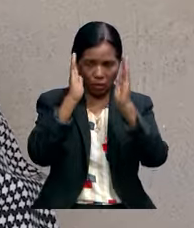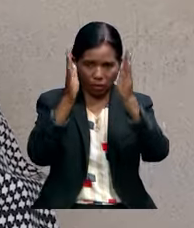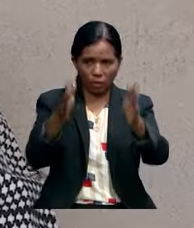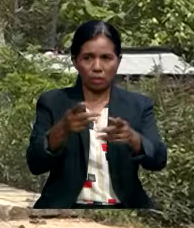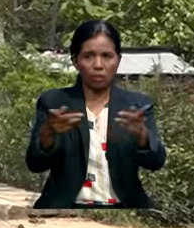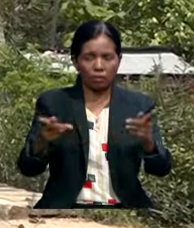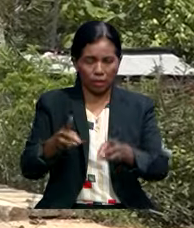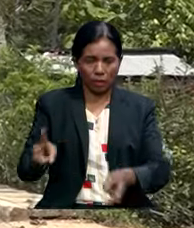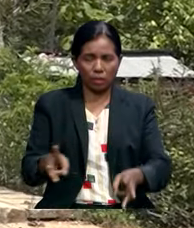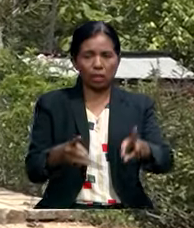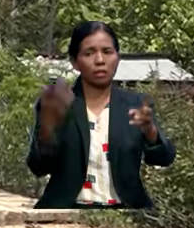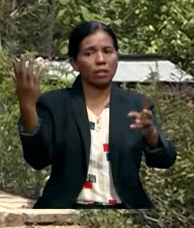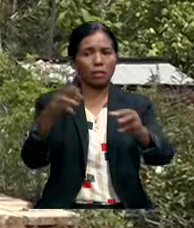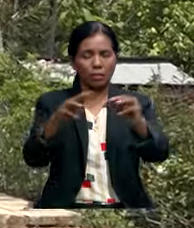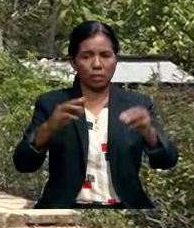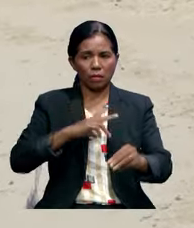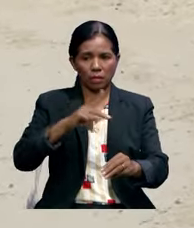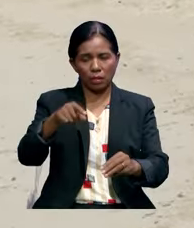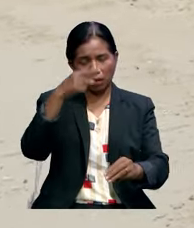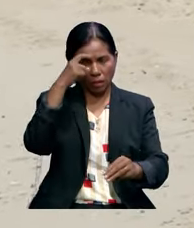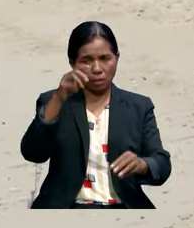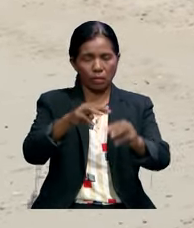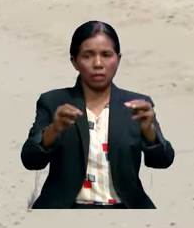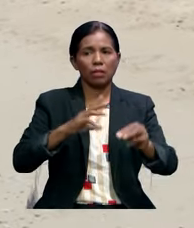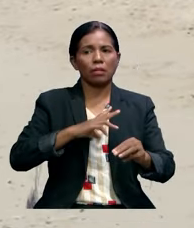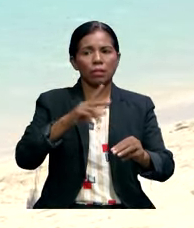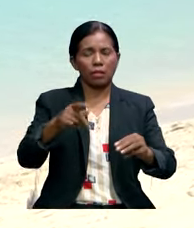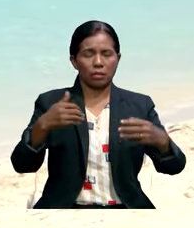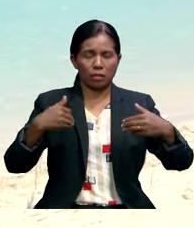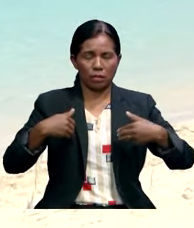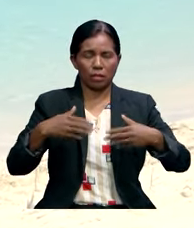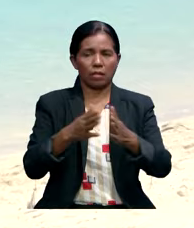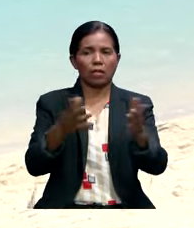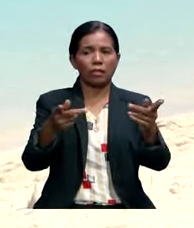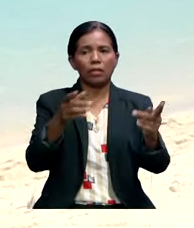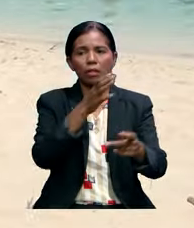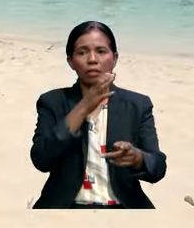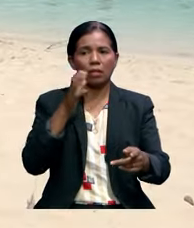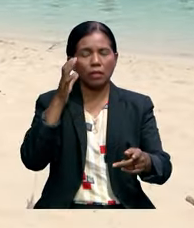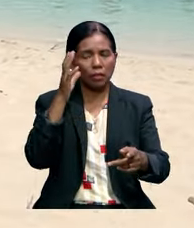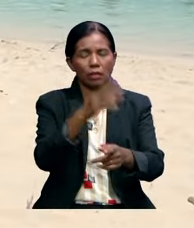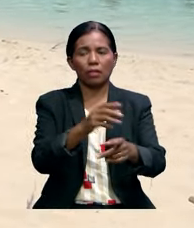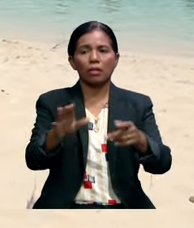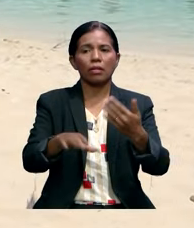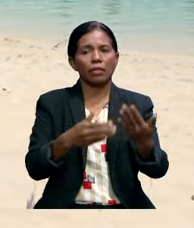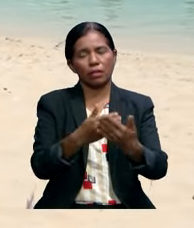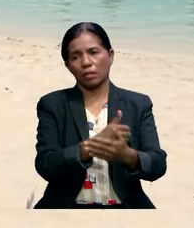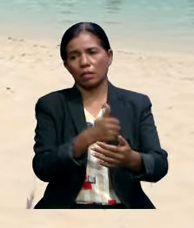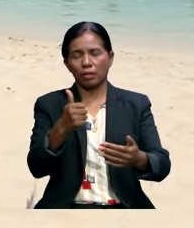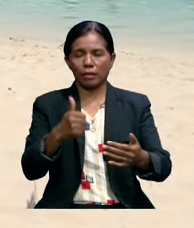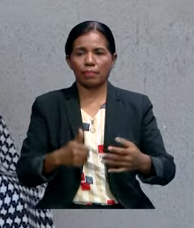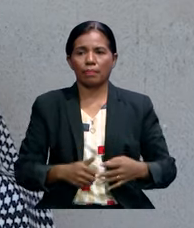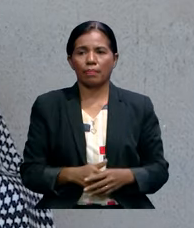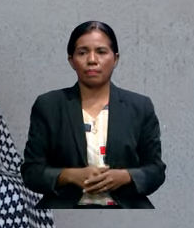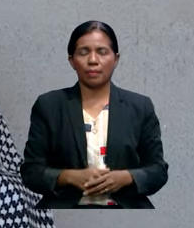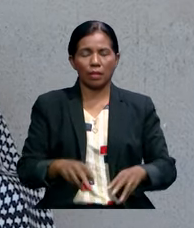kondisyon na estrada iha munisipi Lautén tamba munisipi Lautén iha potensya ba area agrikultura, area turismo no area seloknan.